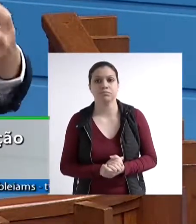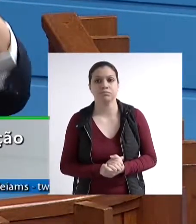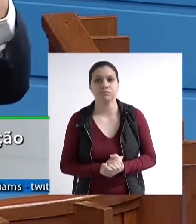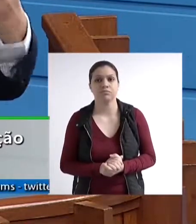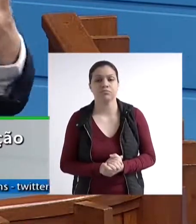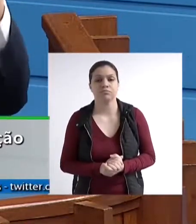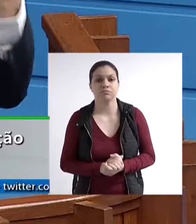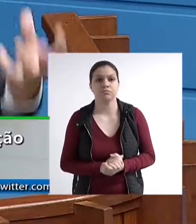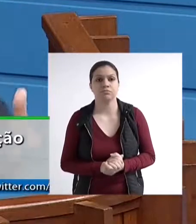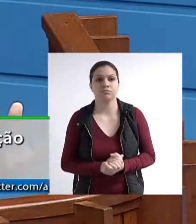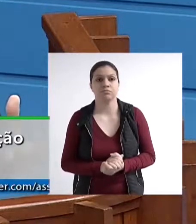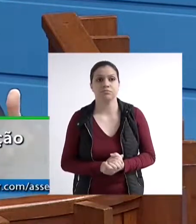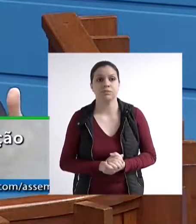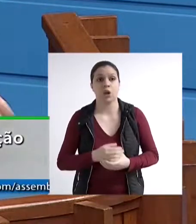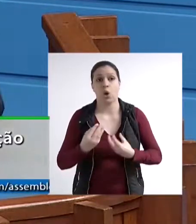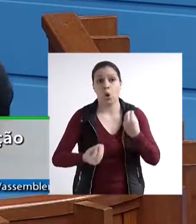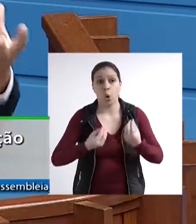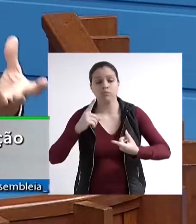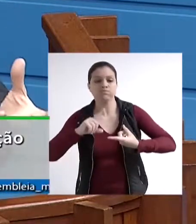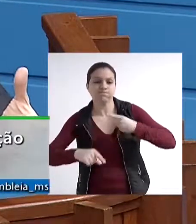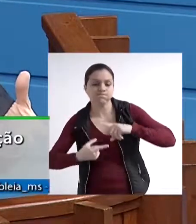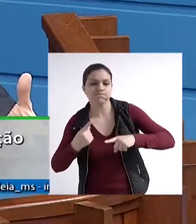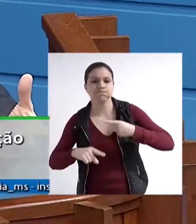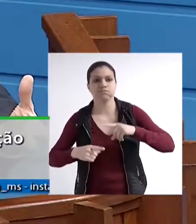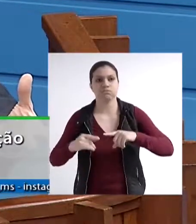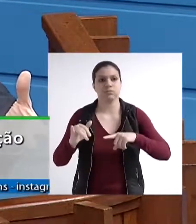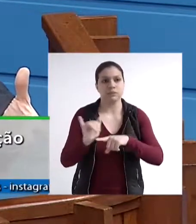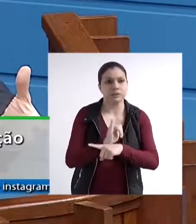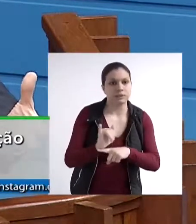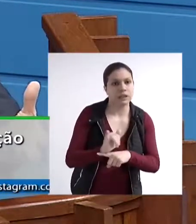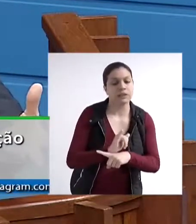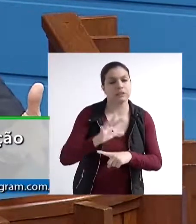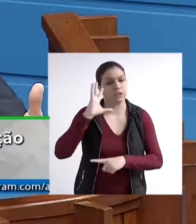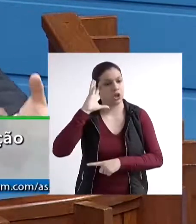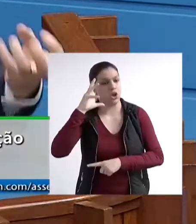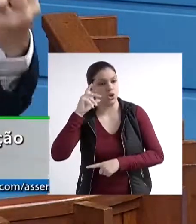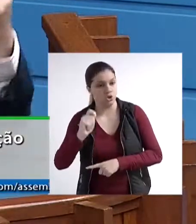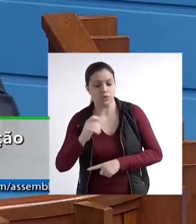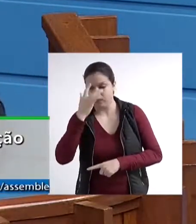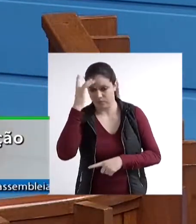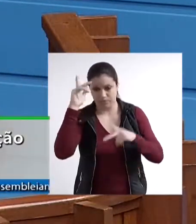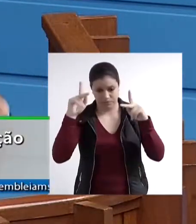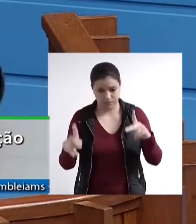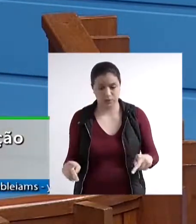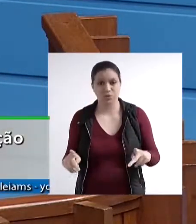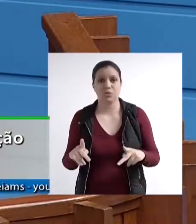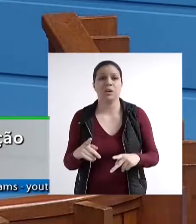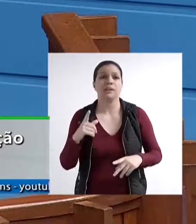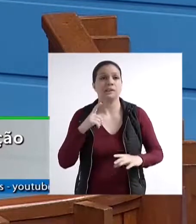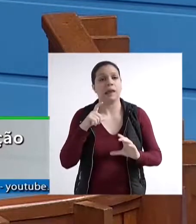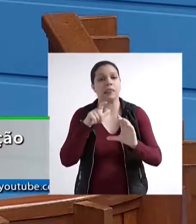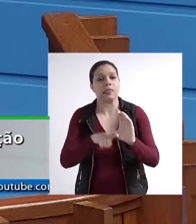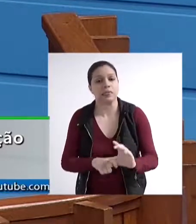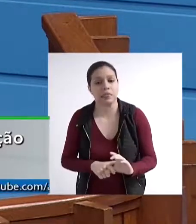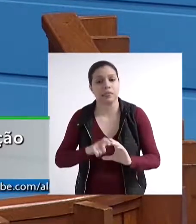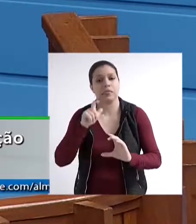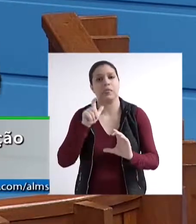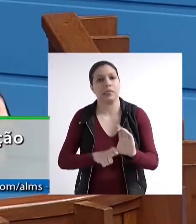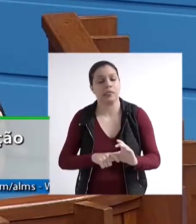nós precisamos de alternativas para atender a população e acabar com essa dependência exclusiva